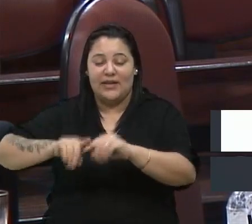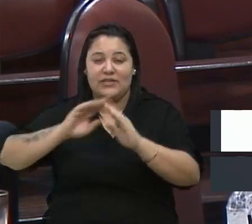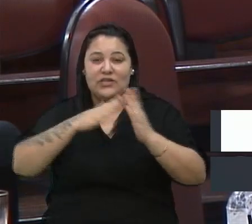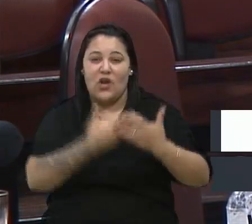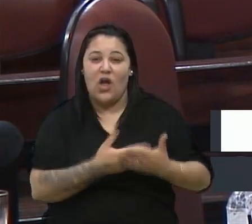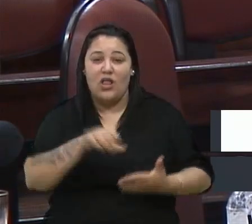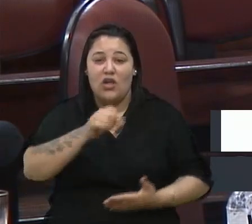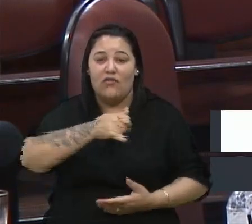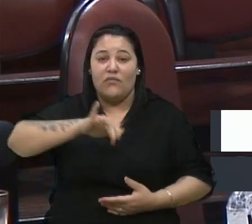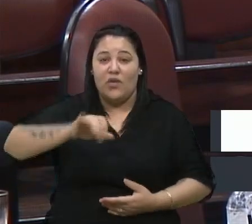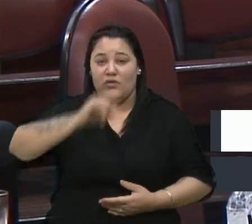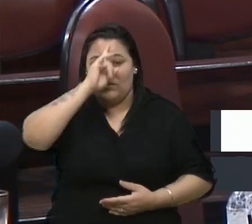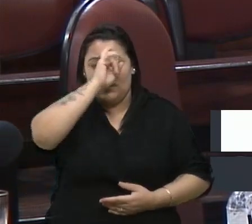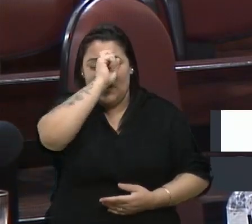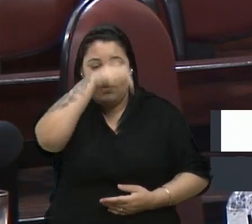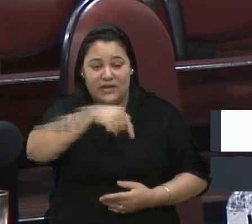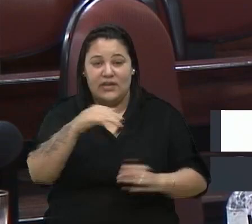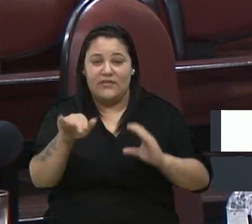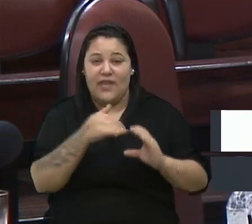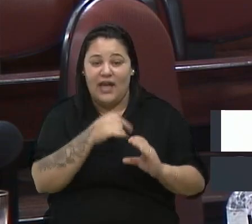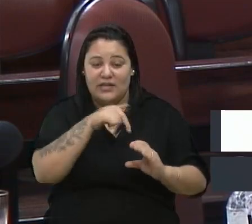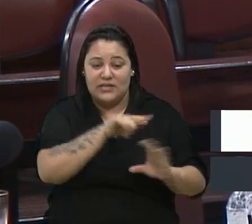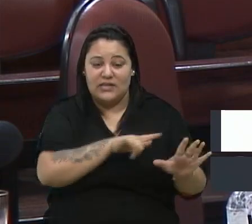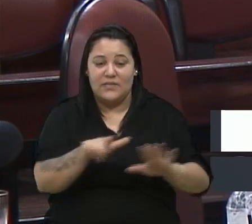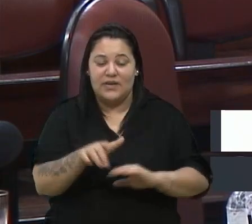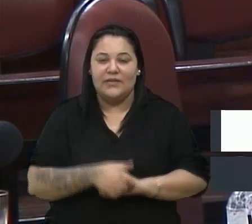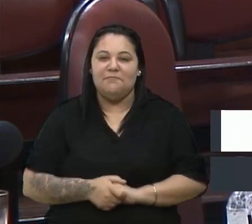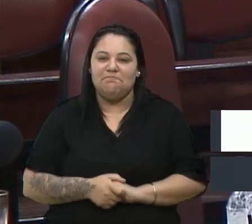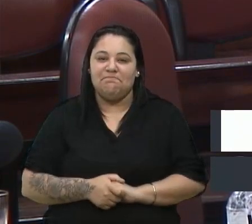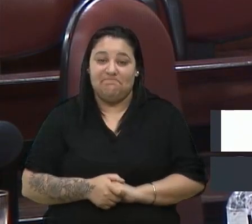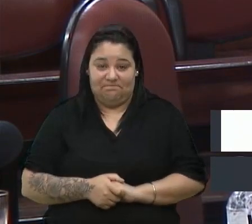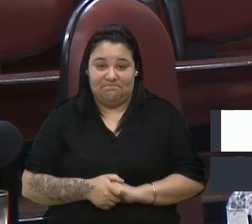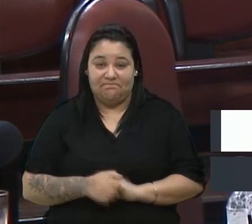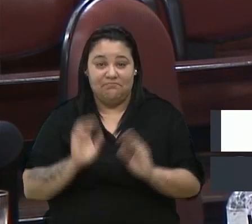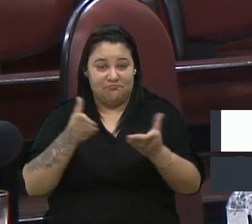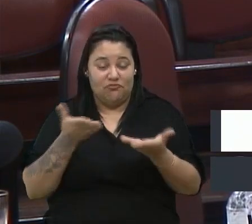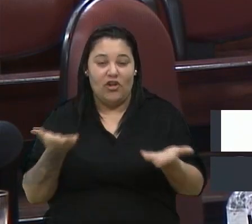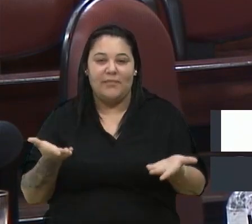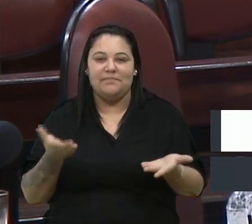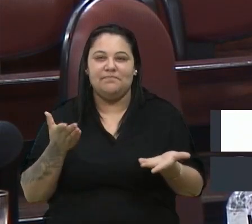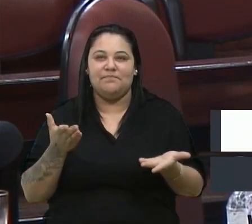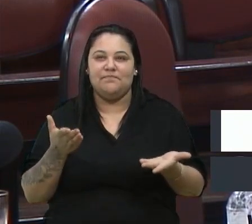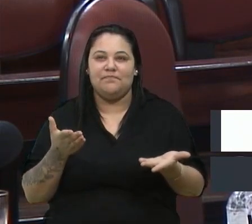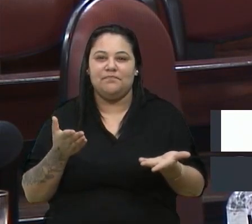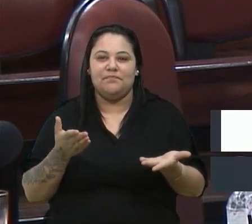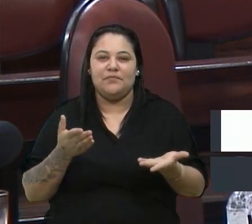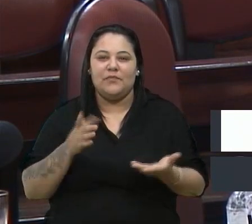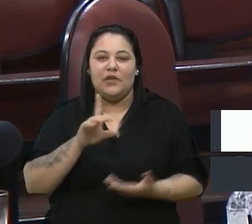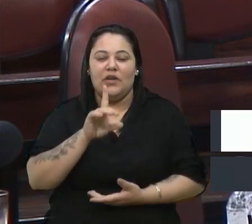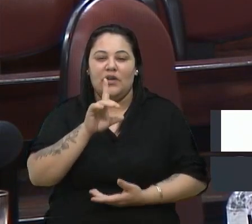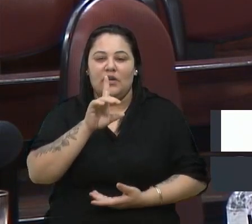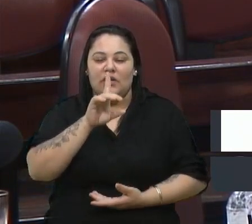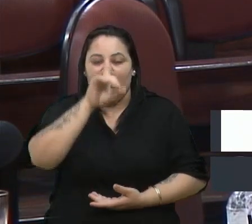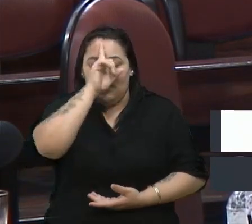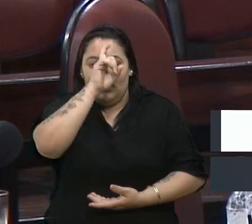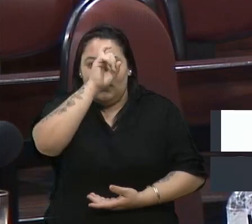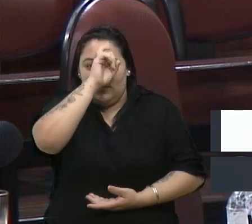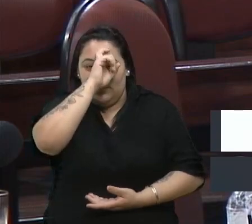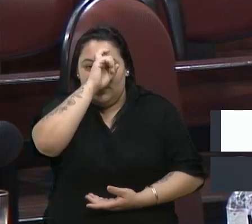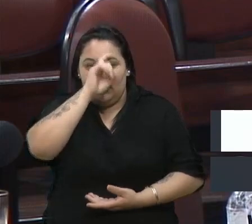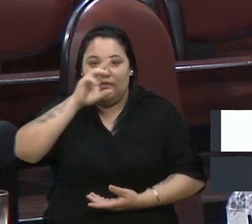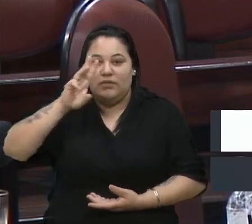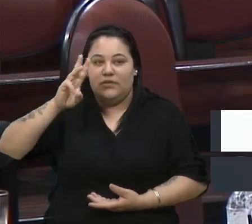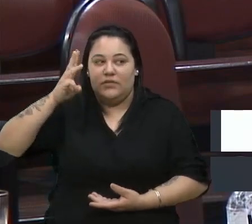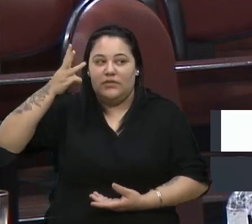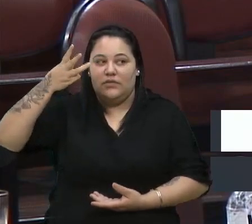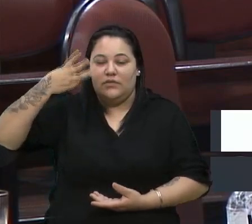enviados essa semana passada, ali, que estão depositando a conta. O Hospital Virvi Ramos, para o Geral e para o Pompeia.